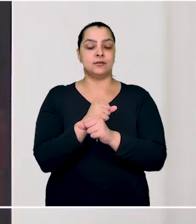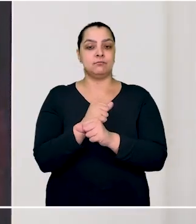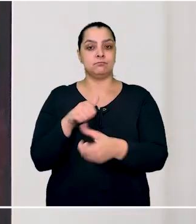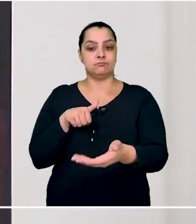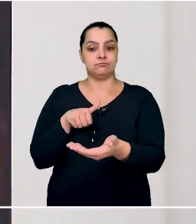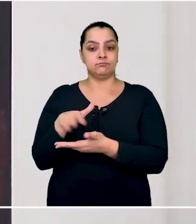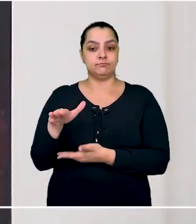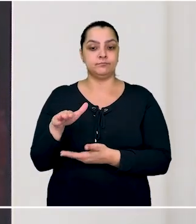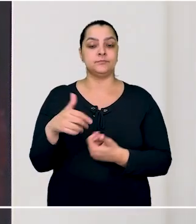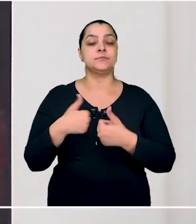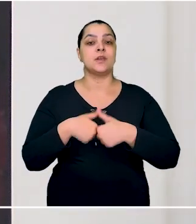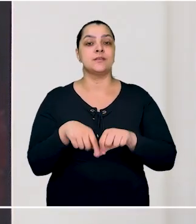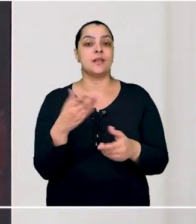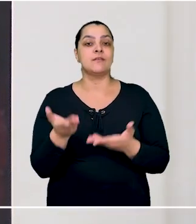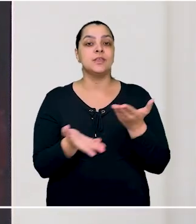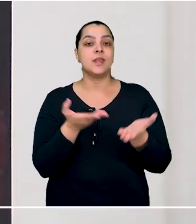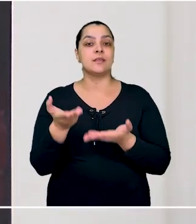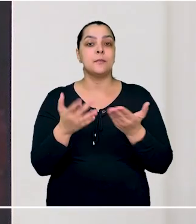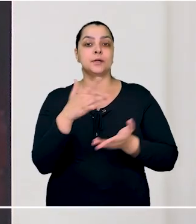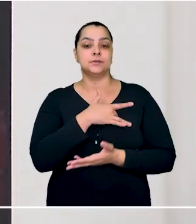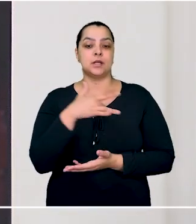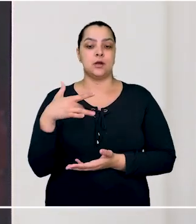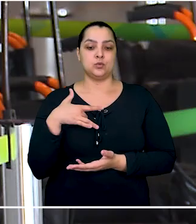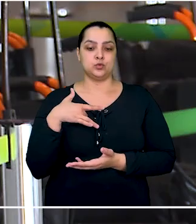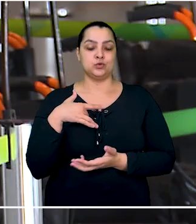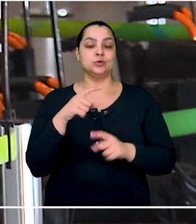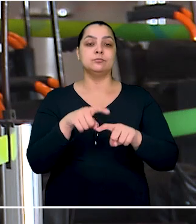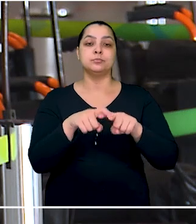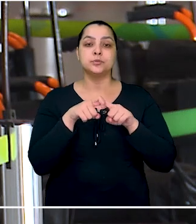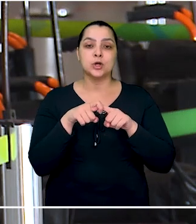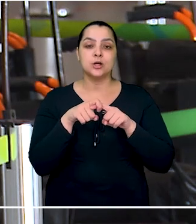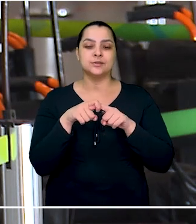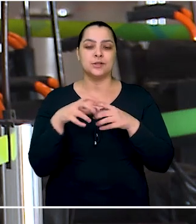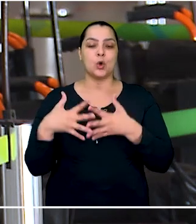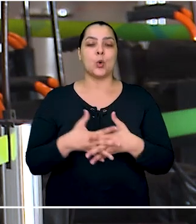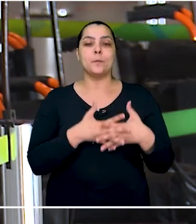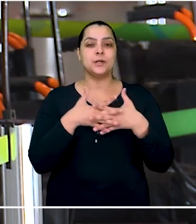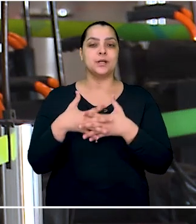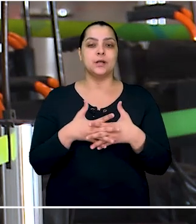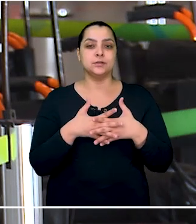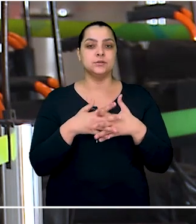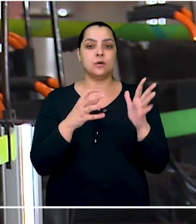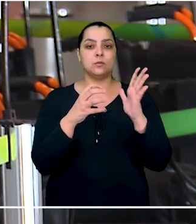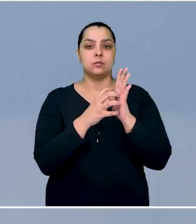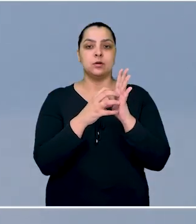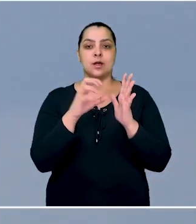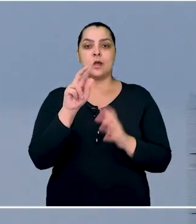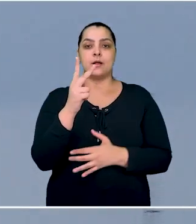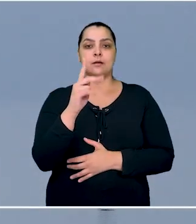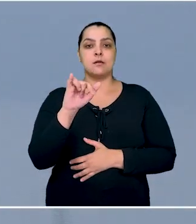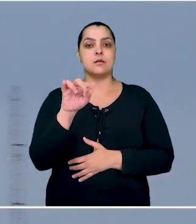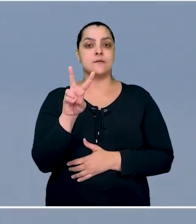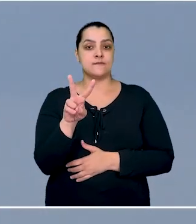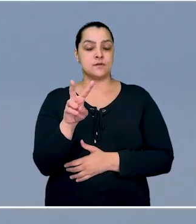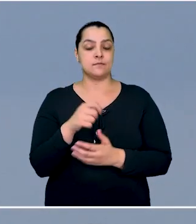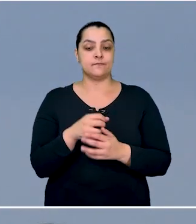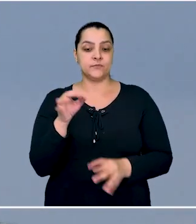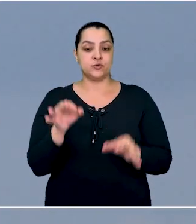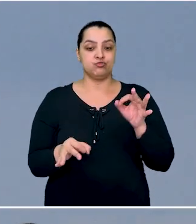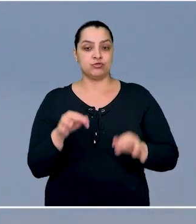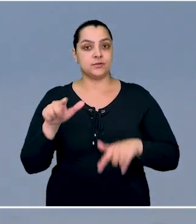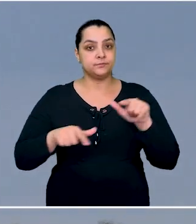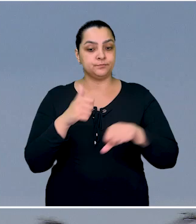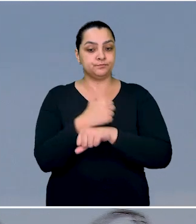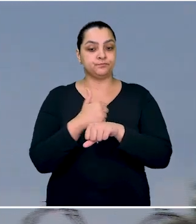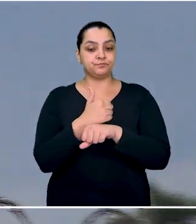e foi demitida quando estava em tratamento de saúde decorrente de complicações do vírus HIV. Na Justiça Trabalhista,